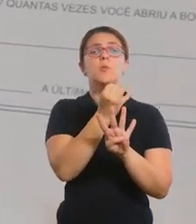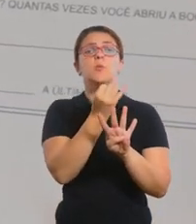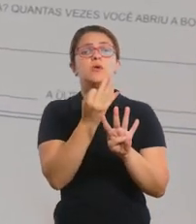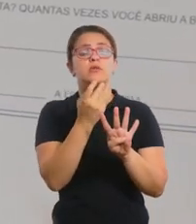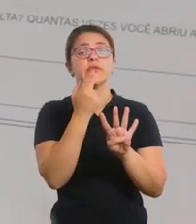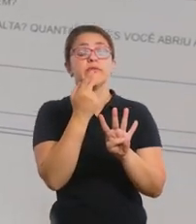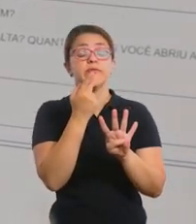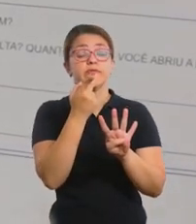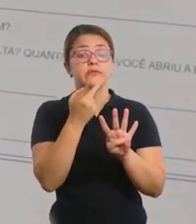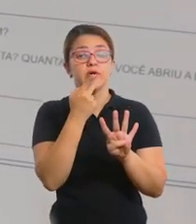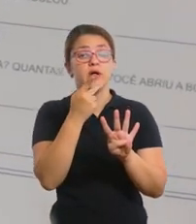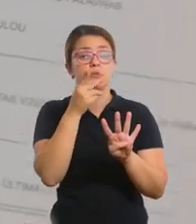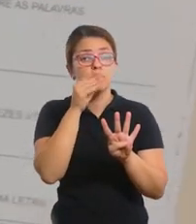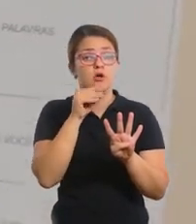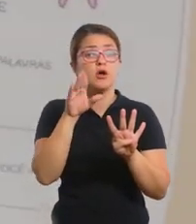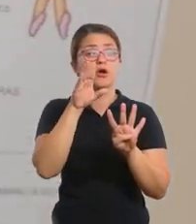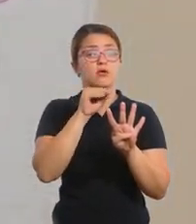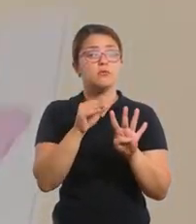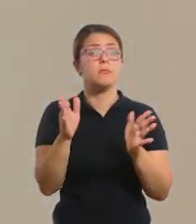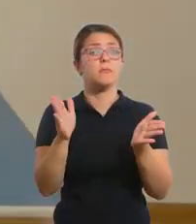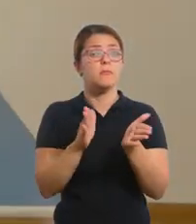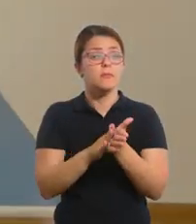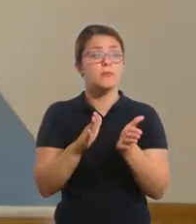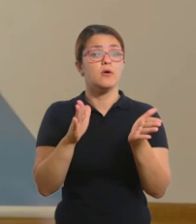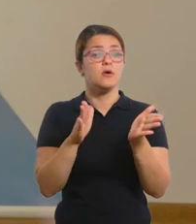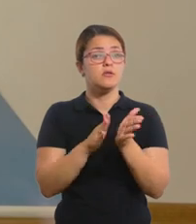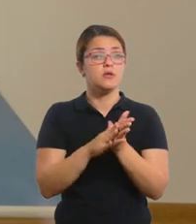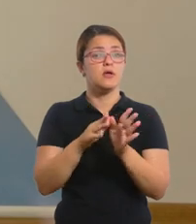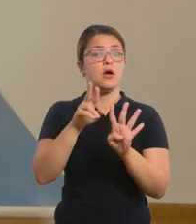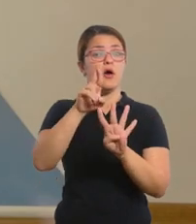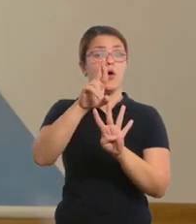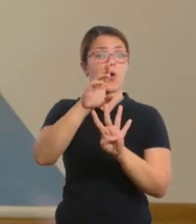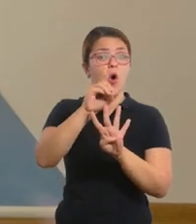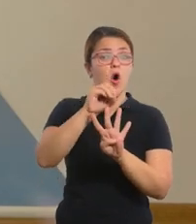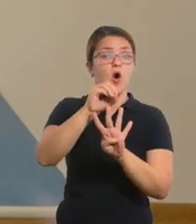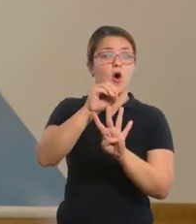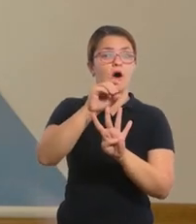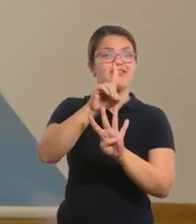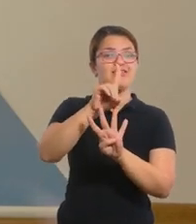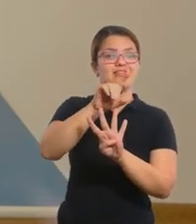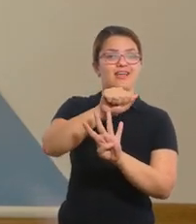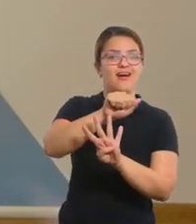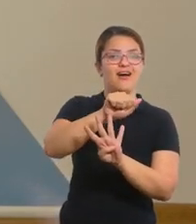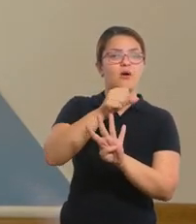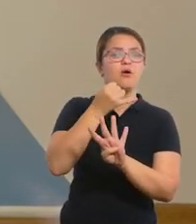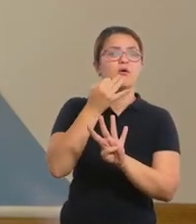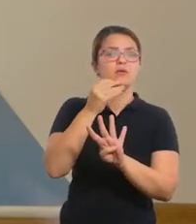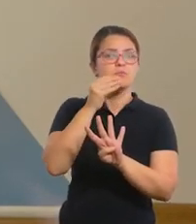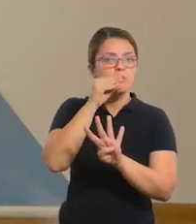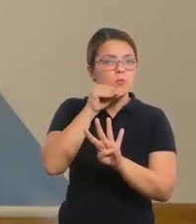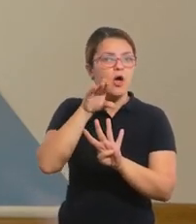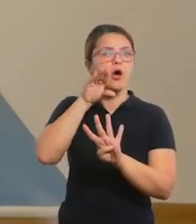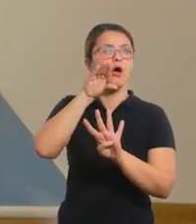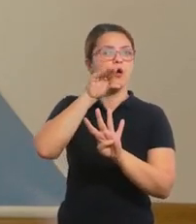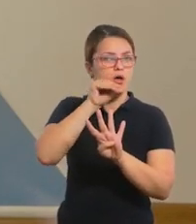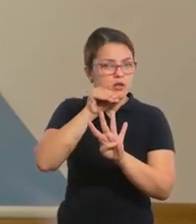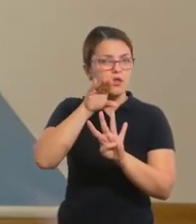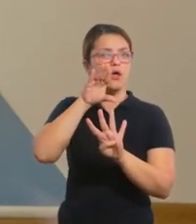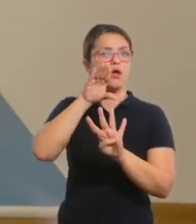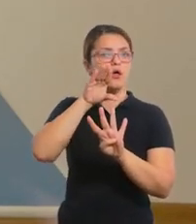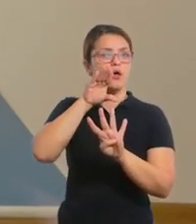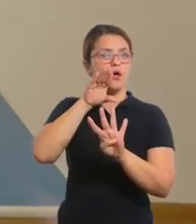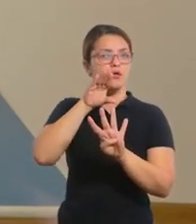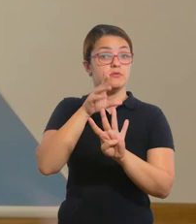palavra quantas vezes você abre a boca. Ou com palmas, você pode fazer assim com ela. Roda. Ela vai perceber